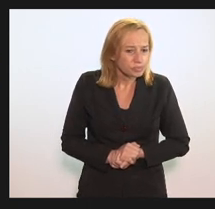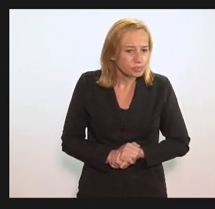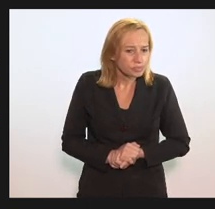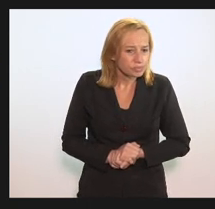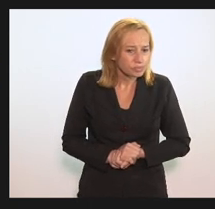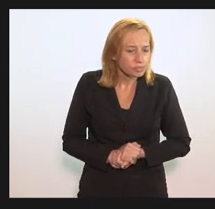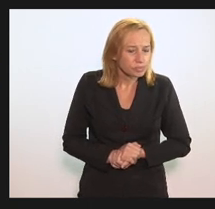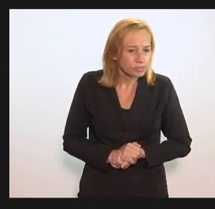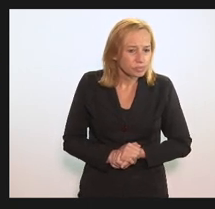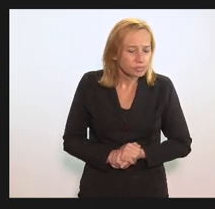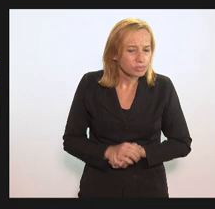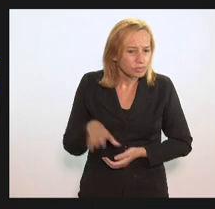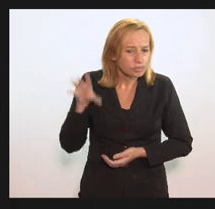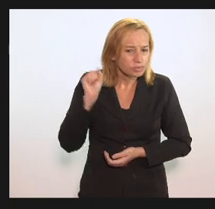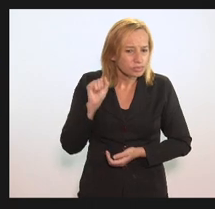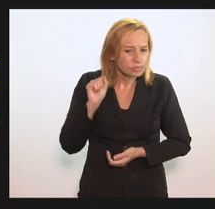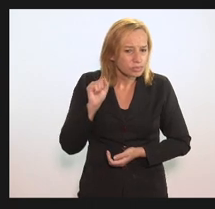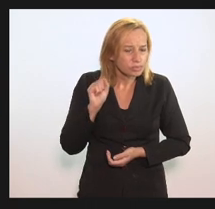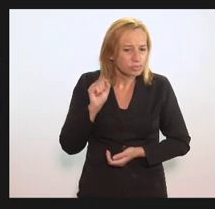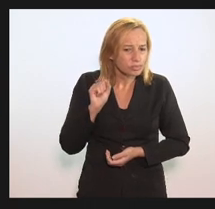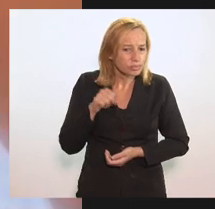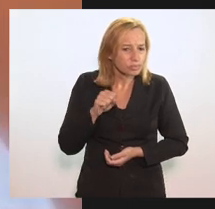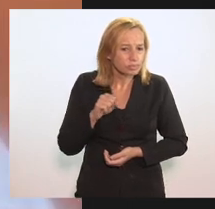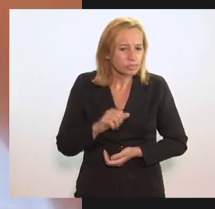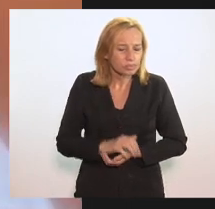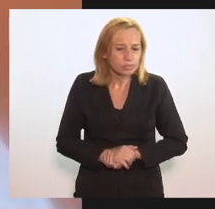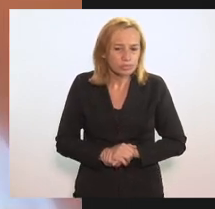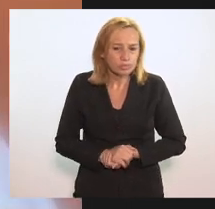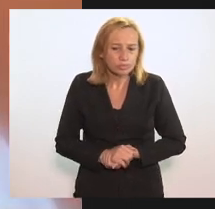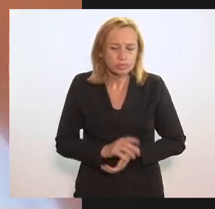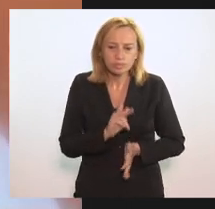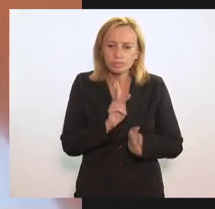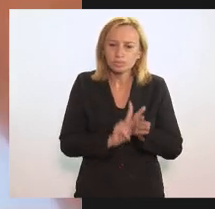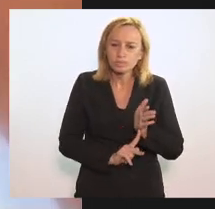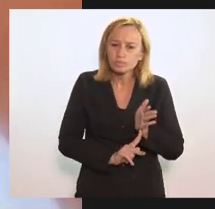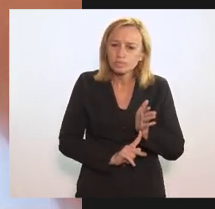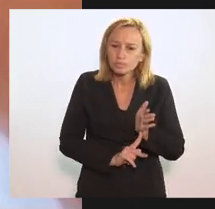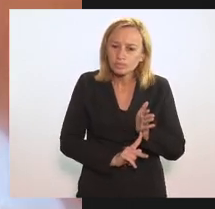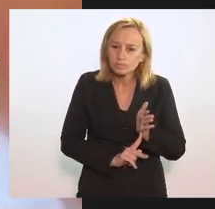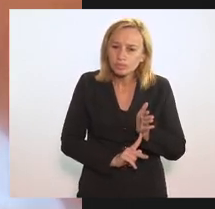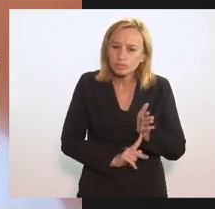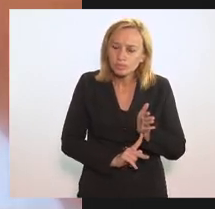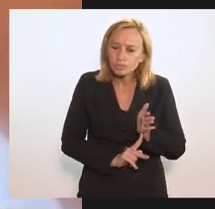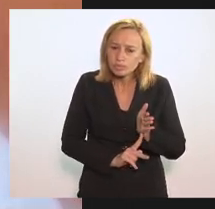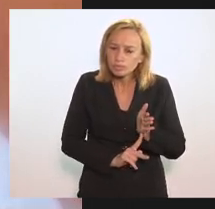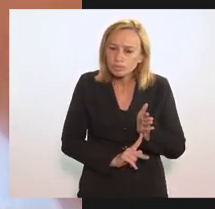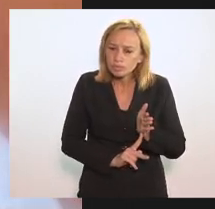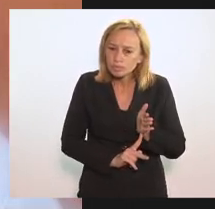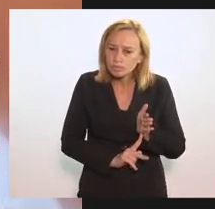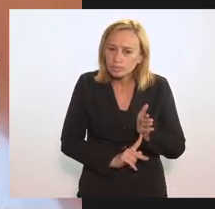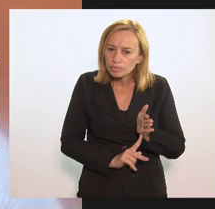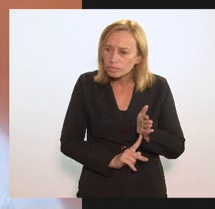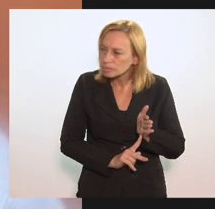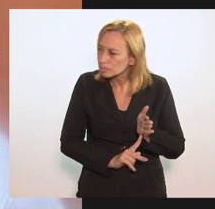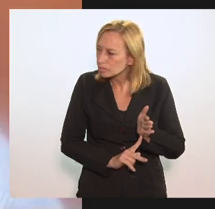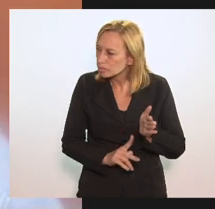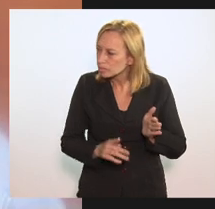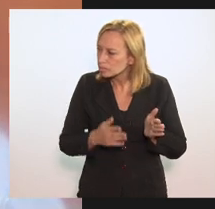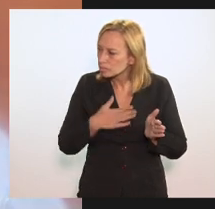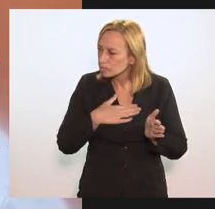Presidente, está me ouvindo? Estou ouvindo. Eu queria ver se esse projeto que eu fez com que o meu